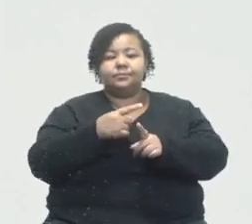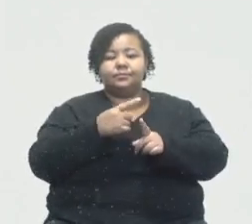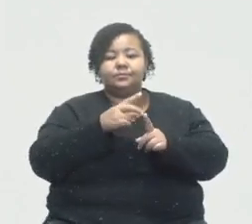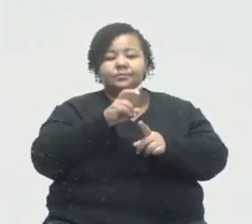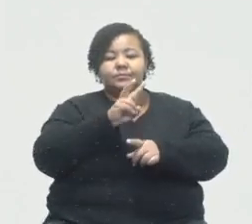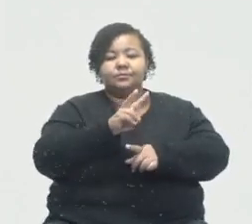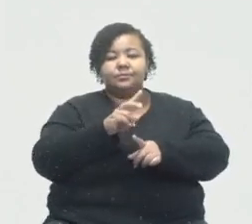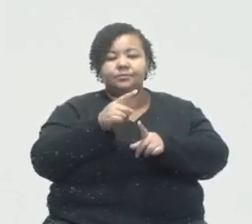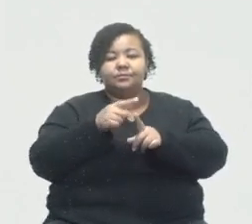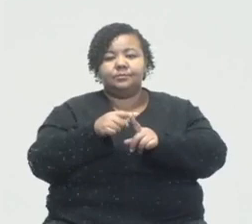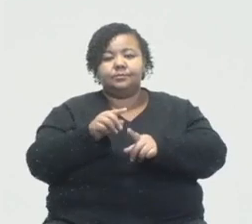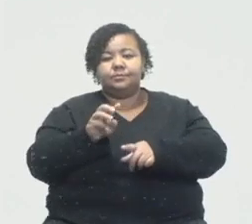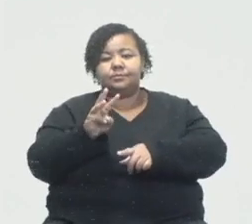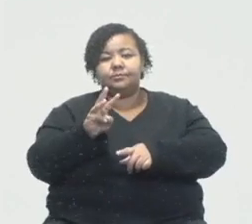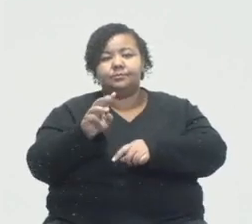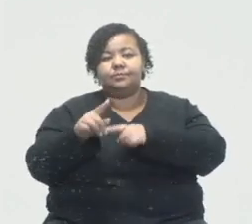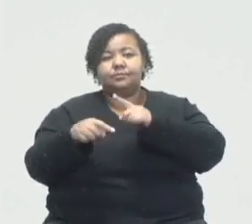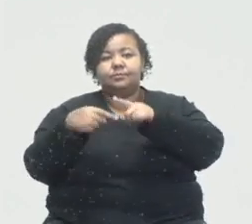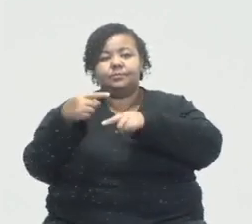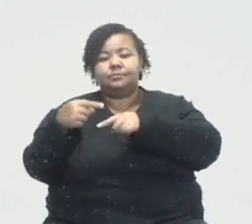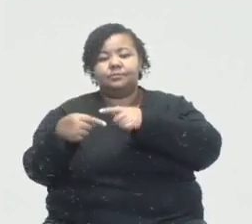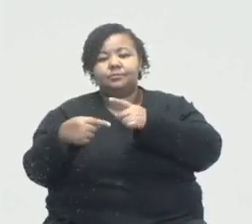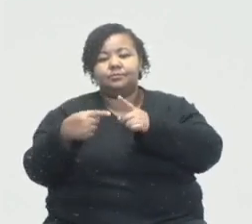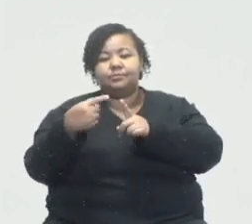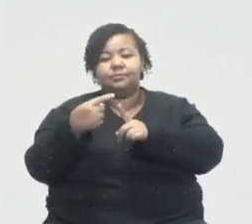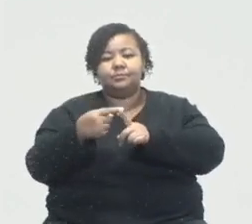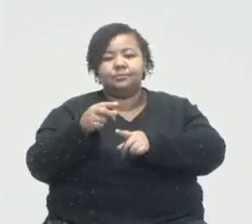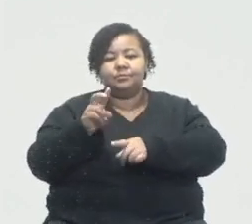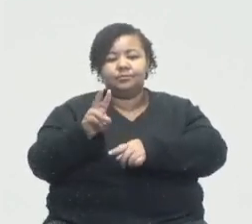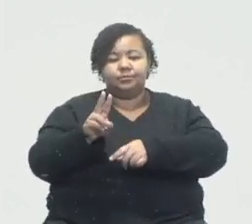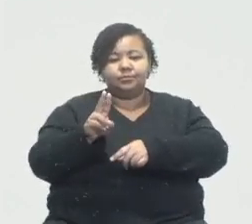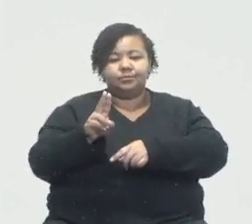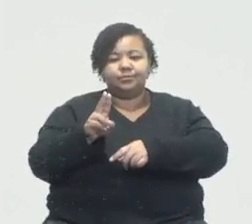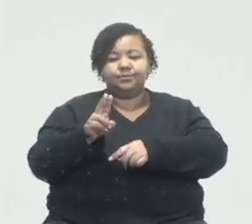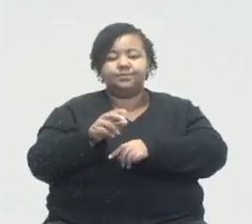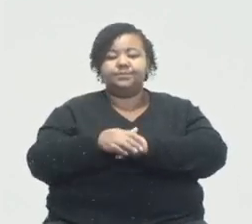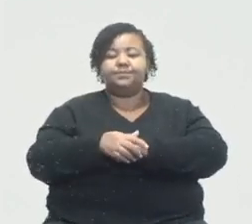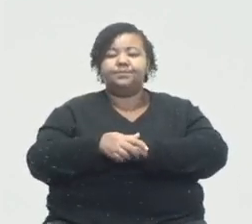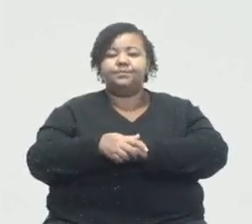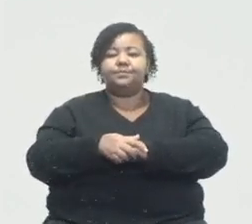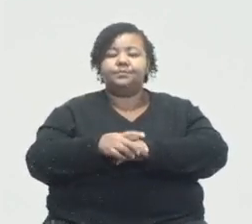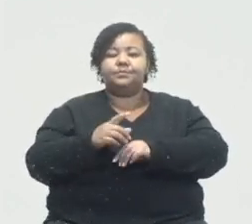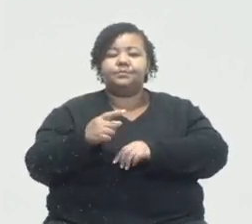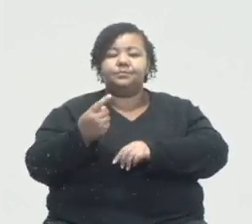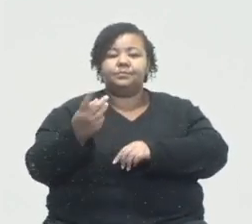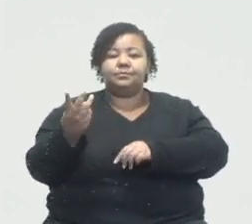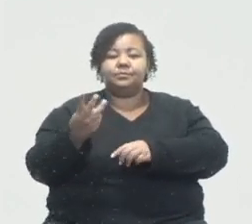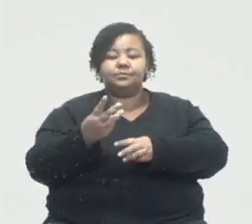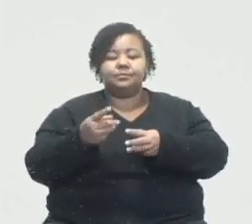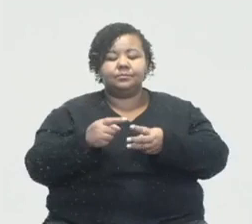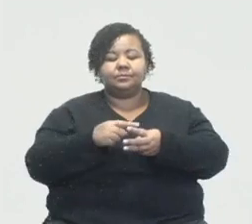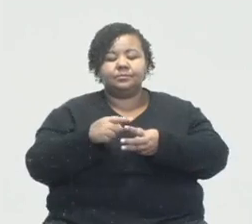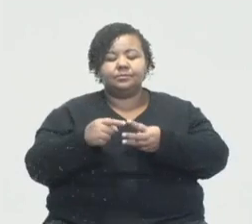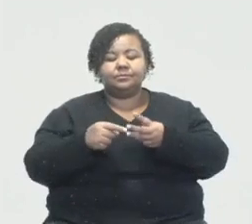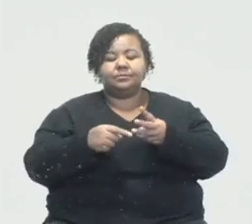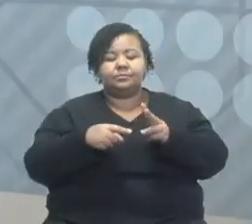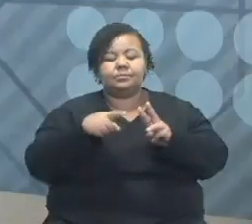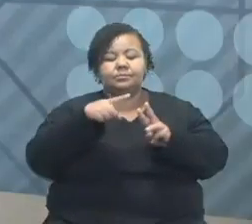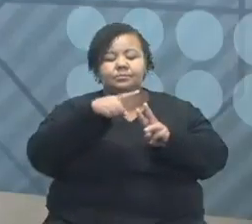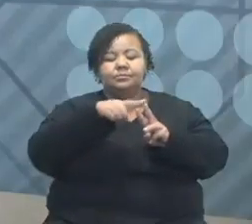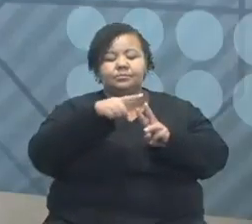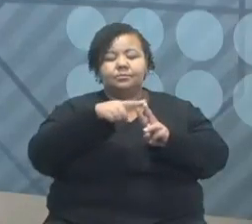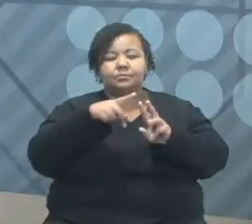soma entre V e W e depois com relação ao U. Então, nós temos que esses 3 vetores pertencem ao nosso